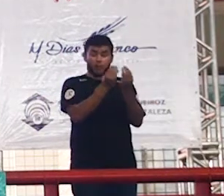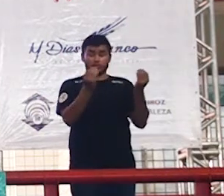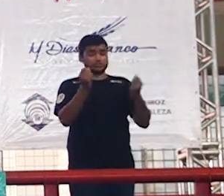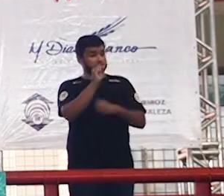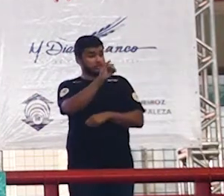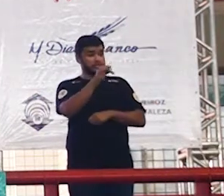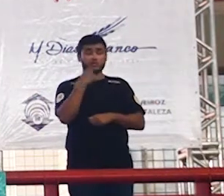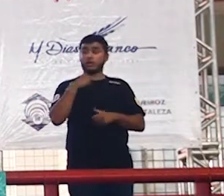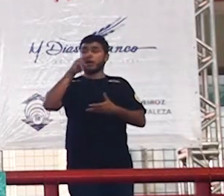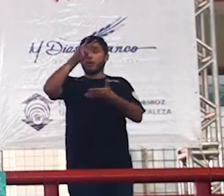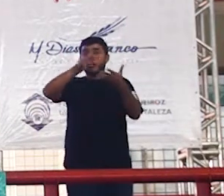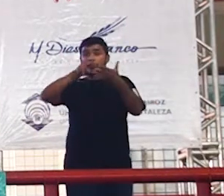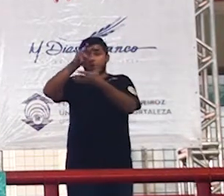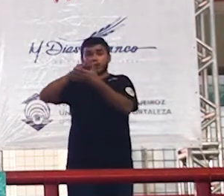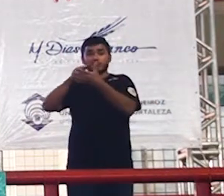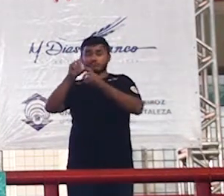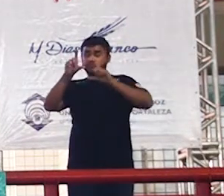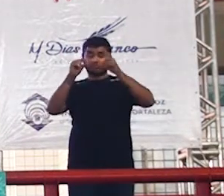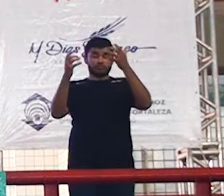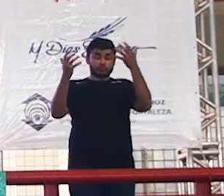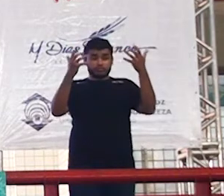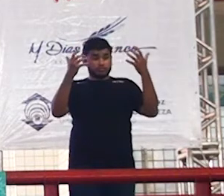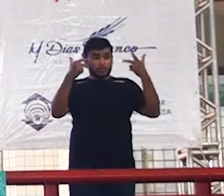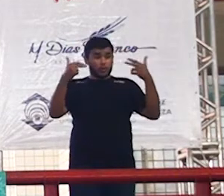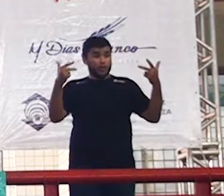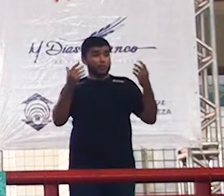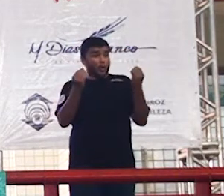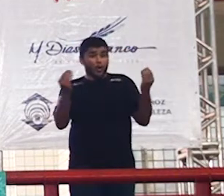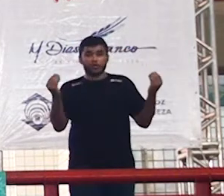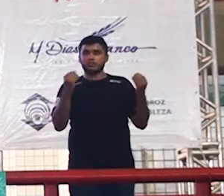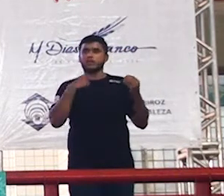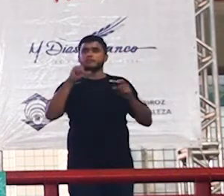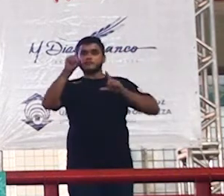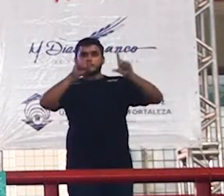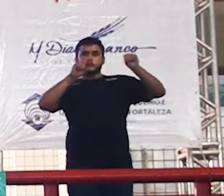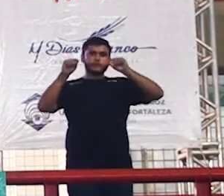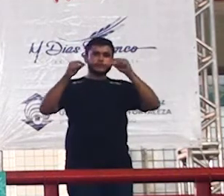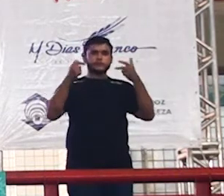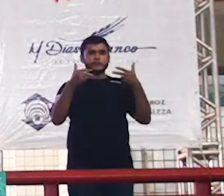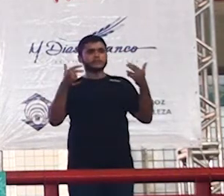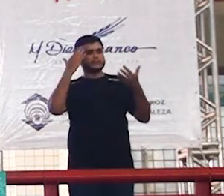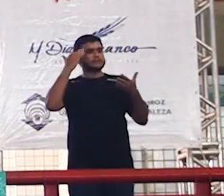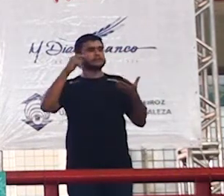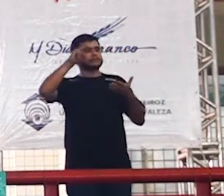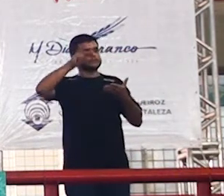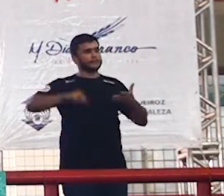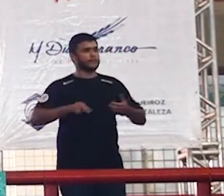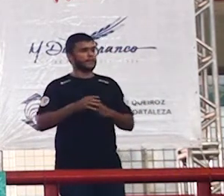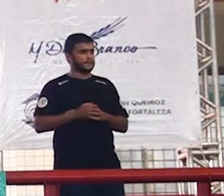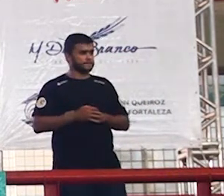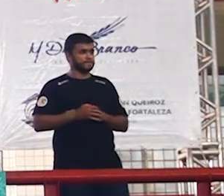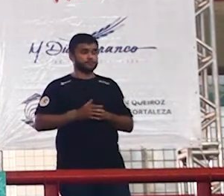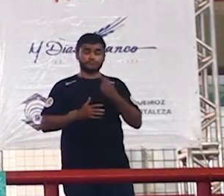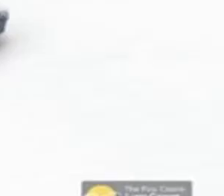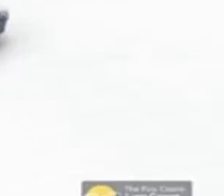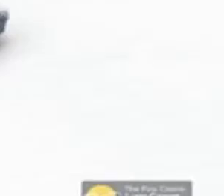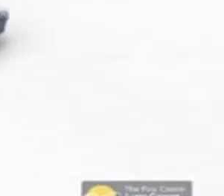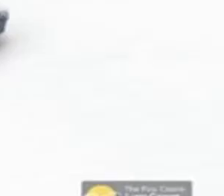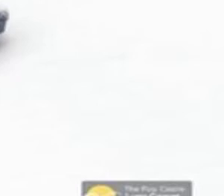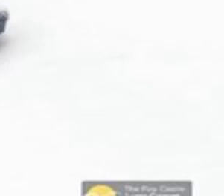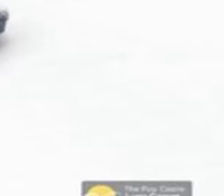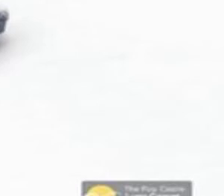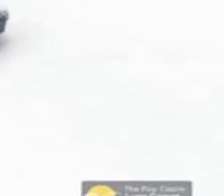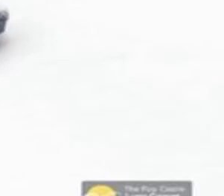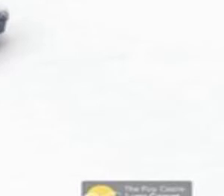bons leitores, nós não vamos poder exercer plenamente a nossa cidadania, ok? E aí vamos refletir um pouquinho sobre a noção de